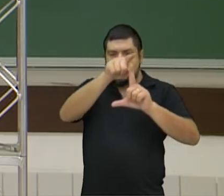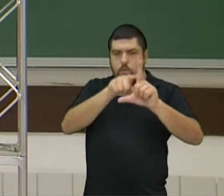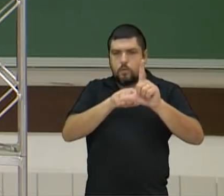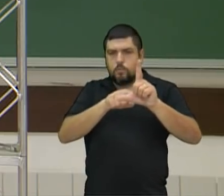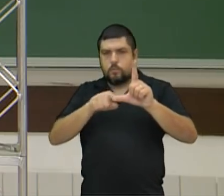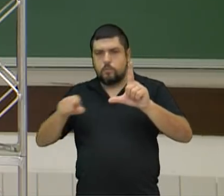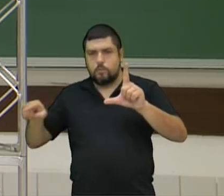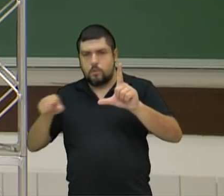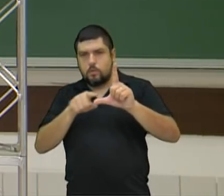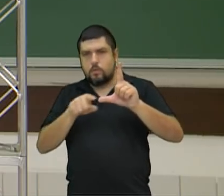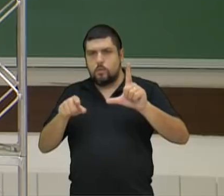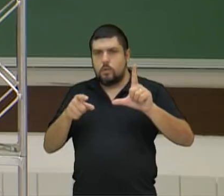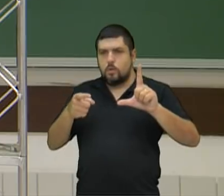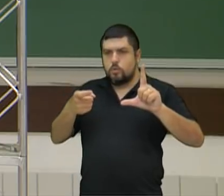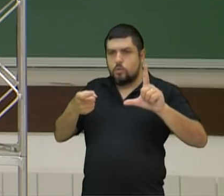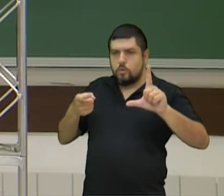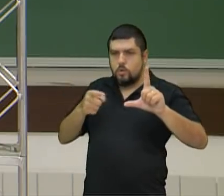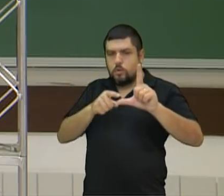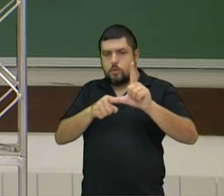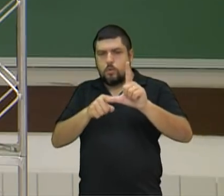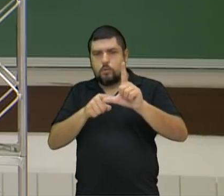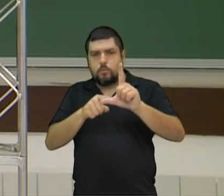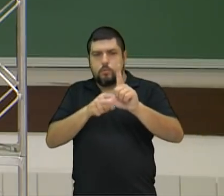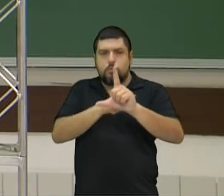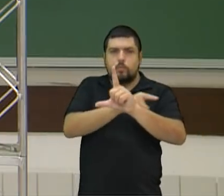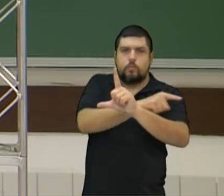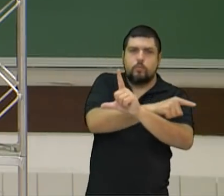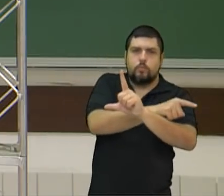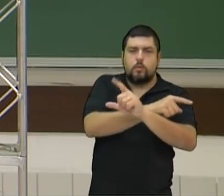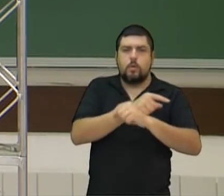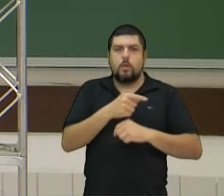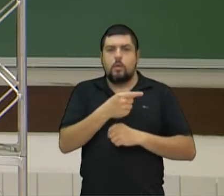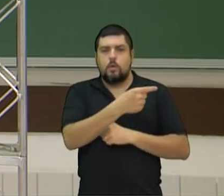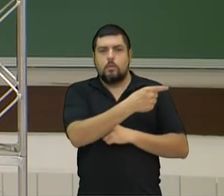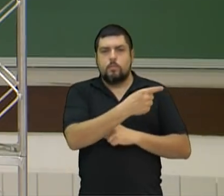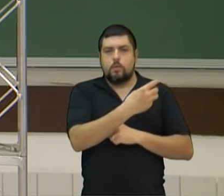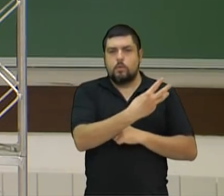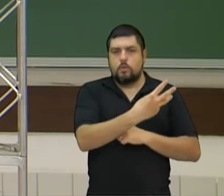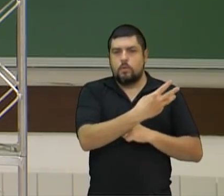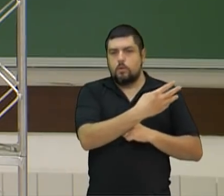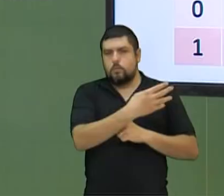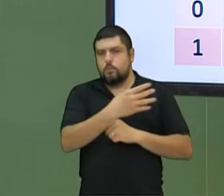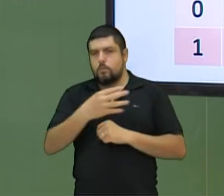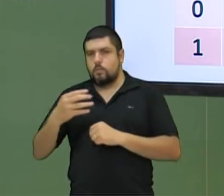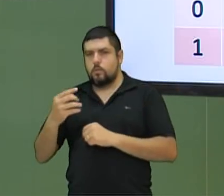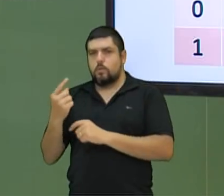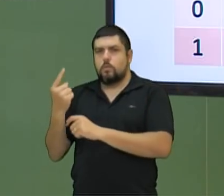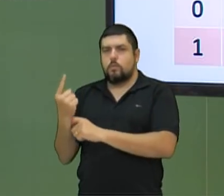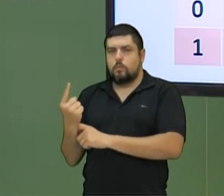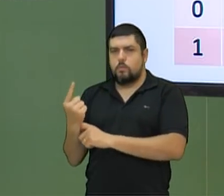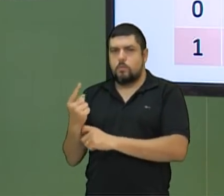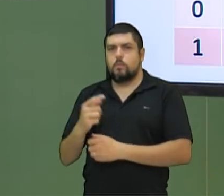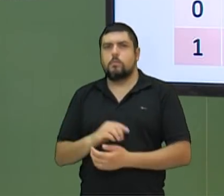eixo x, os valores vão de menos 3 até 1. Então, eu vou marcar aqui o eixo x,